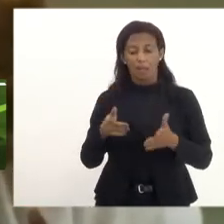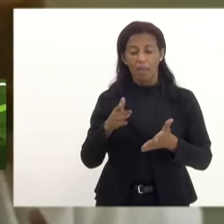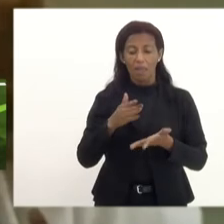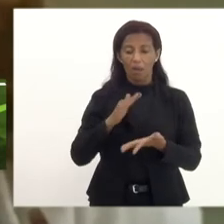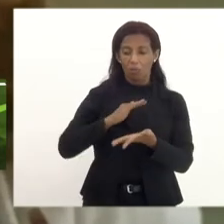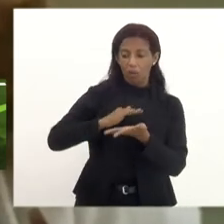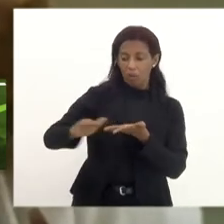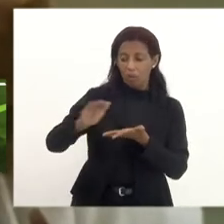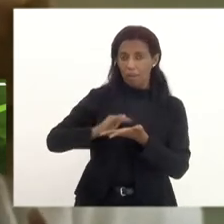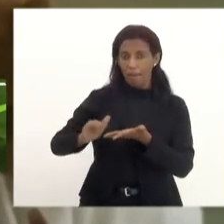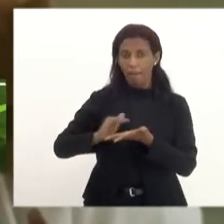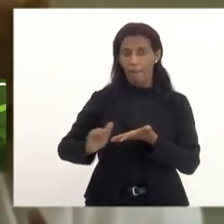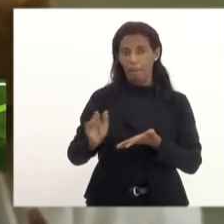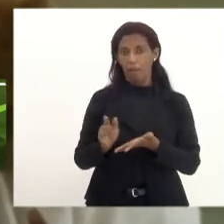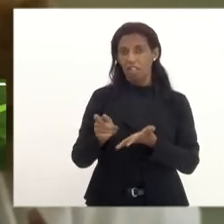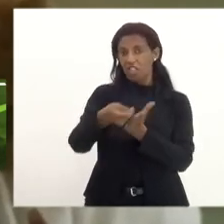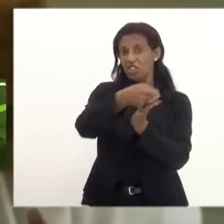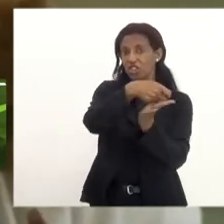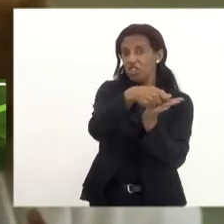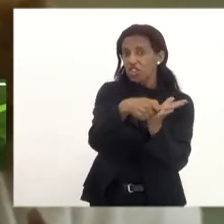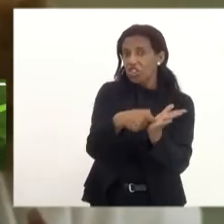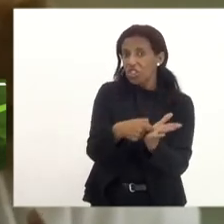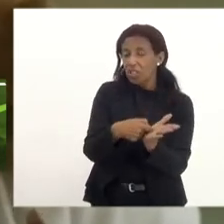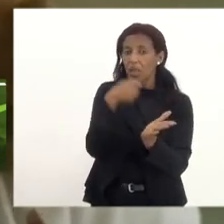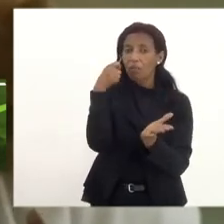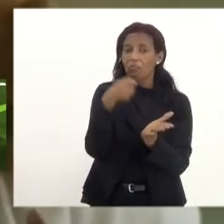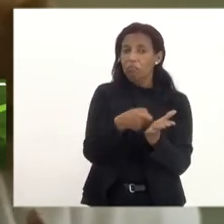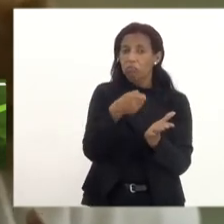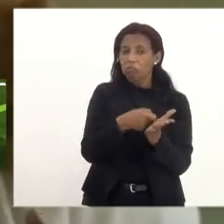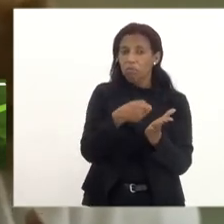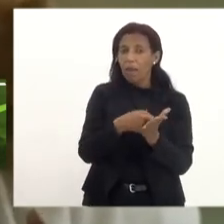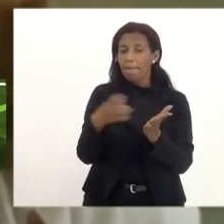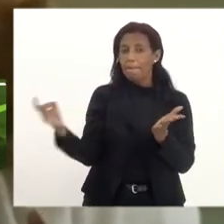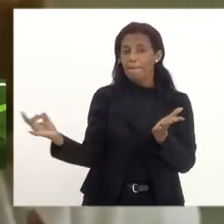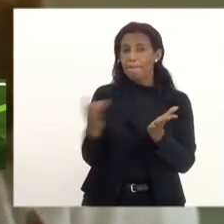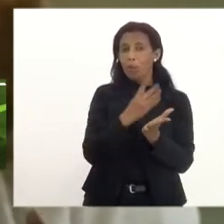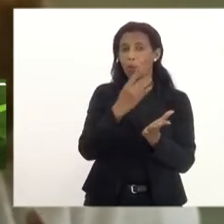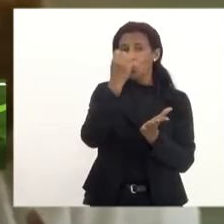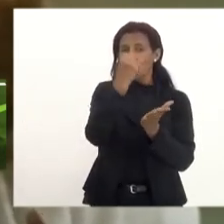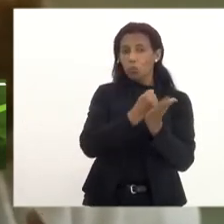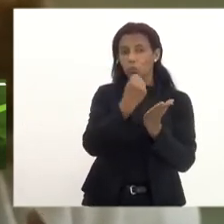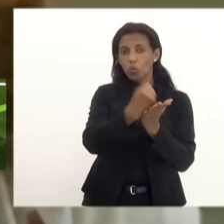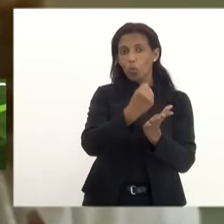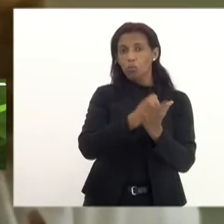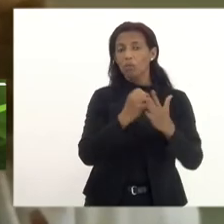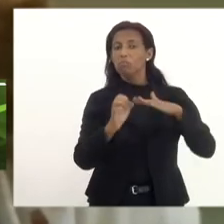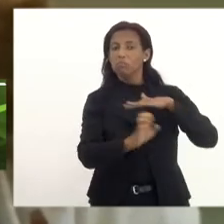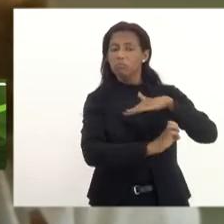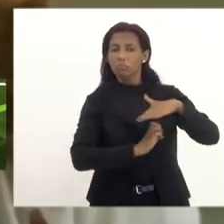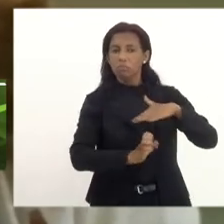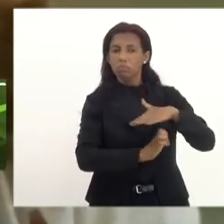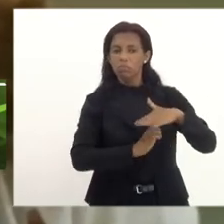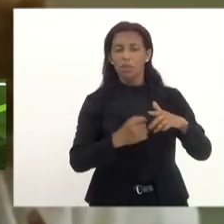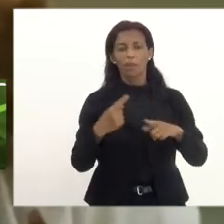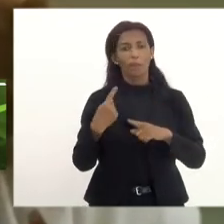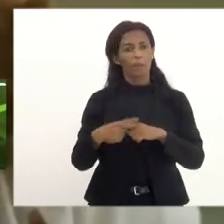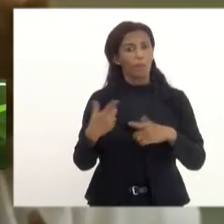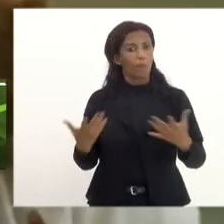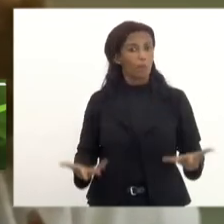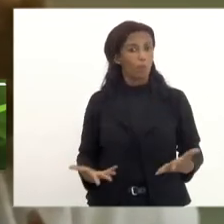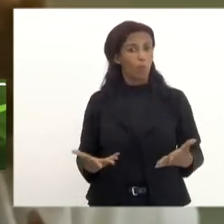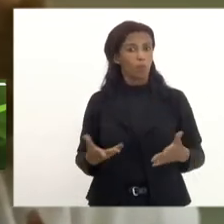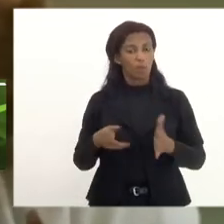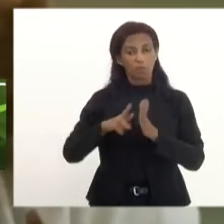que é escrita, determinada e estabelecida nos contratos de concessão, portanto, no